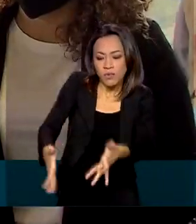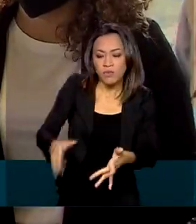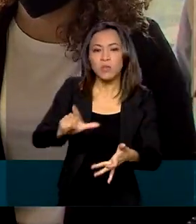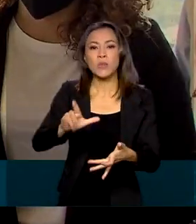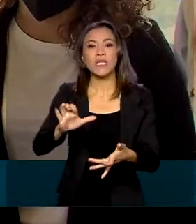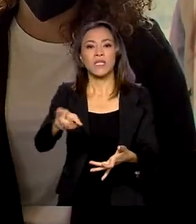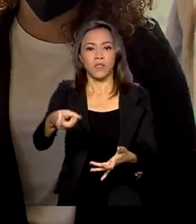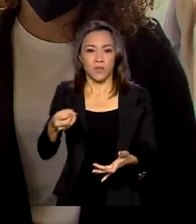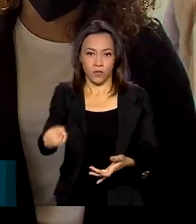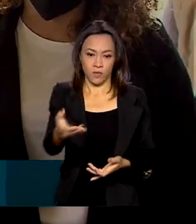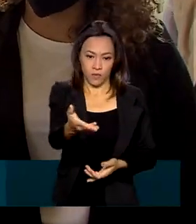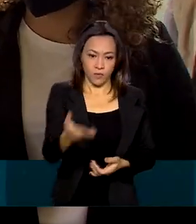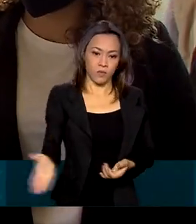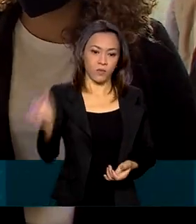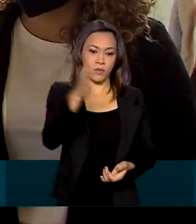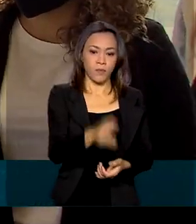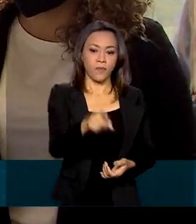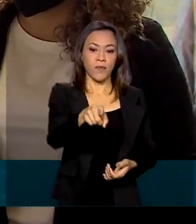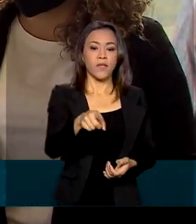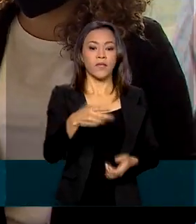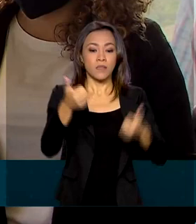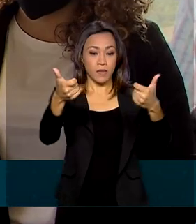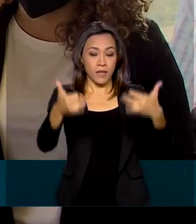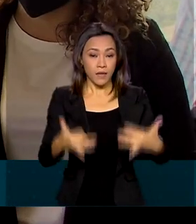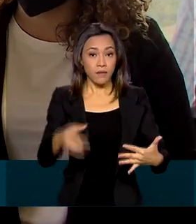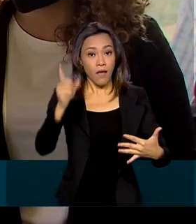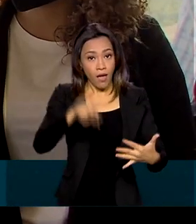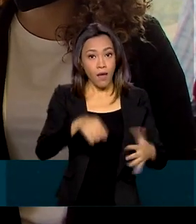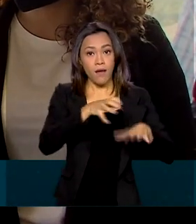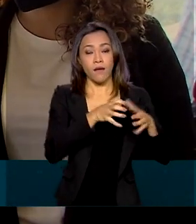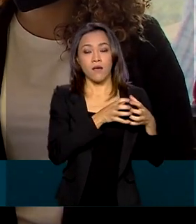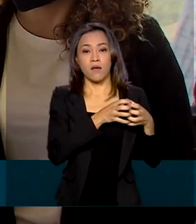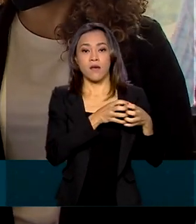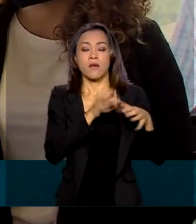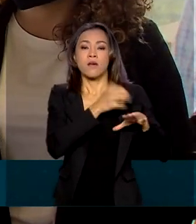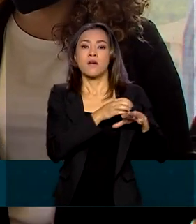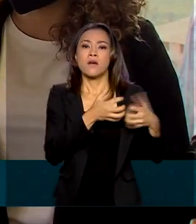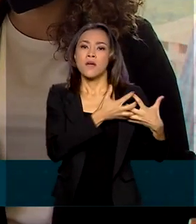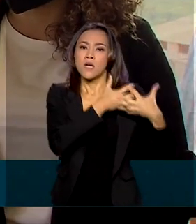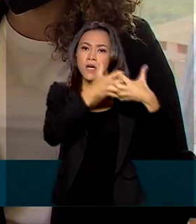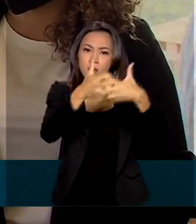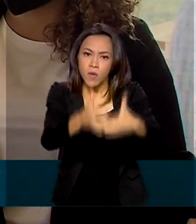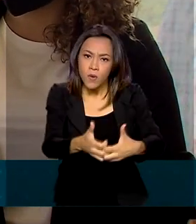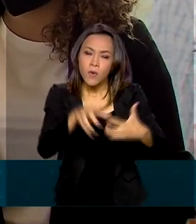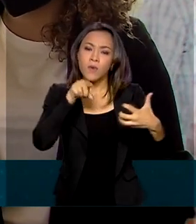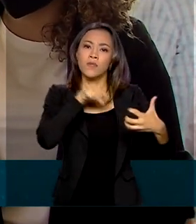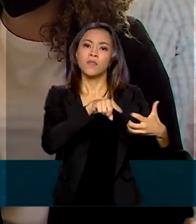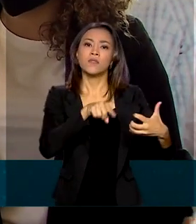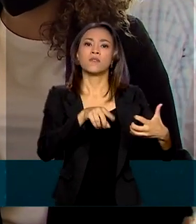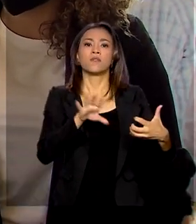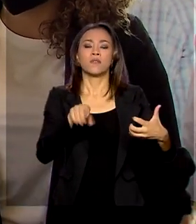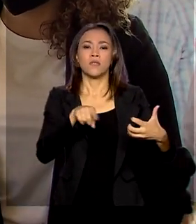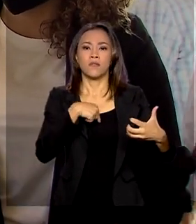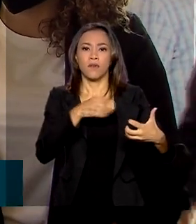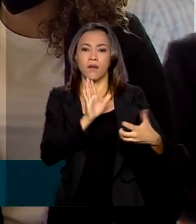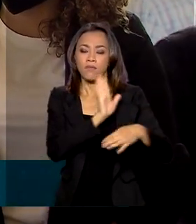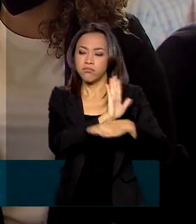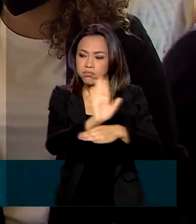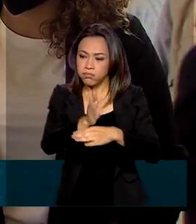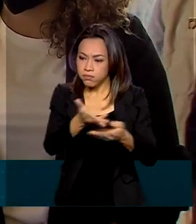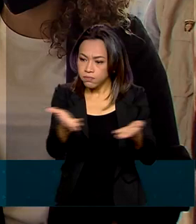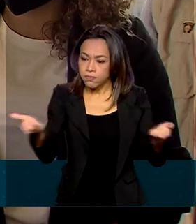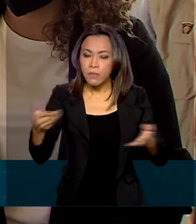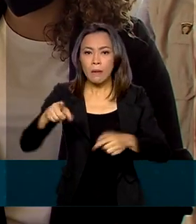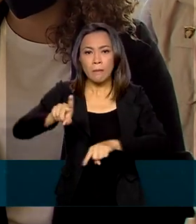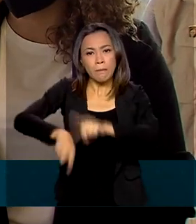caminhões para desassoreamento do rio, para processar o RCC em caráter itinerante, uma carreta, enfim,